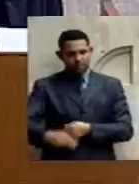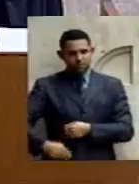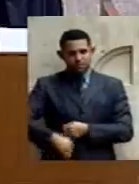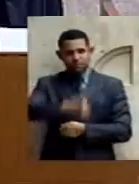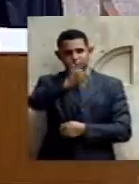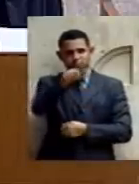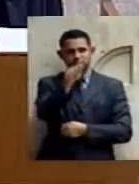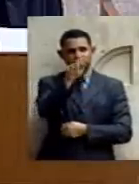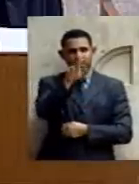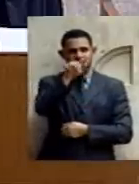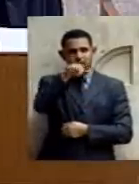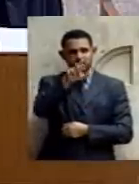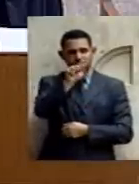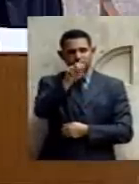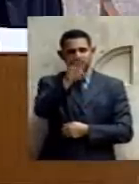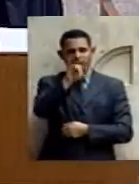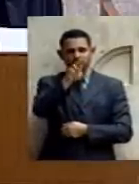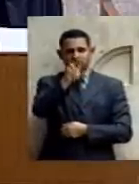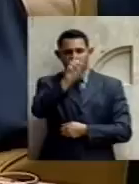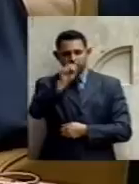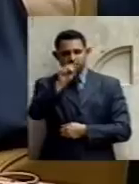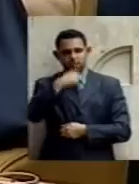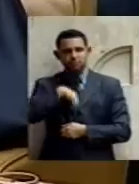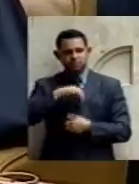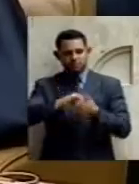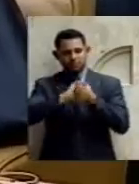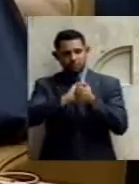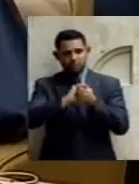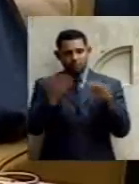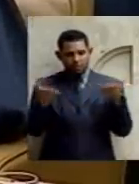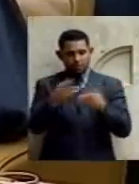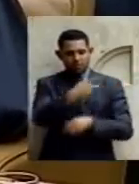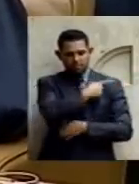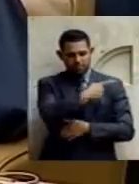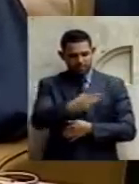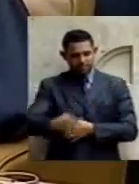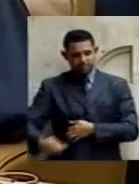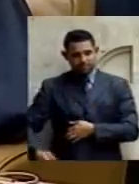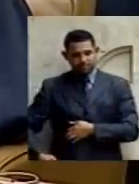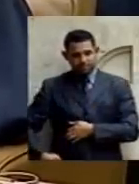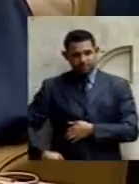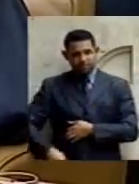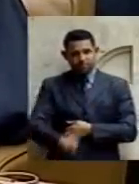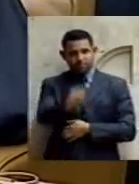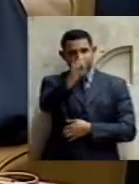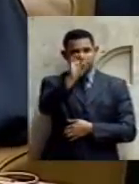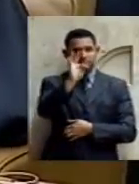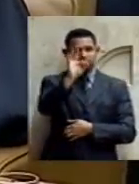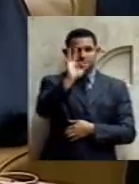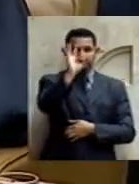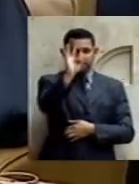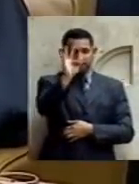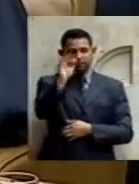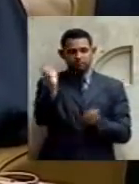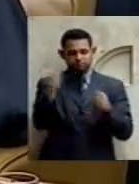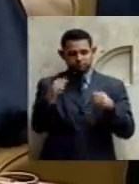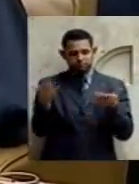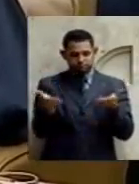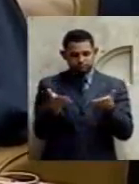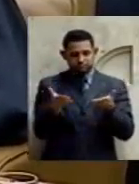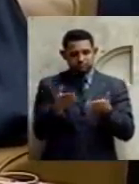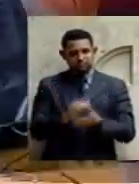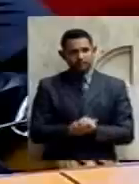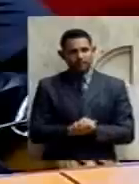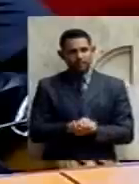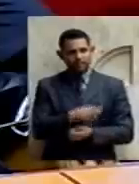Barbosa nesta solenidade de assunção do cargo de presidente do Egrégio Supremo Tribunal Federal. O